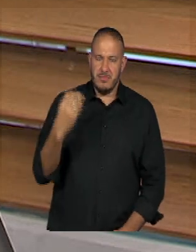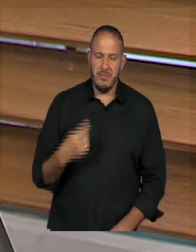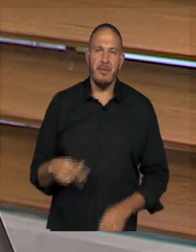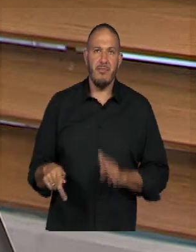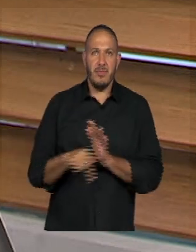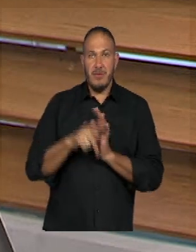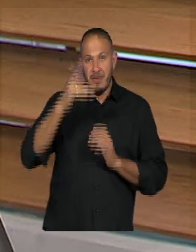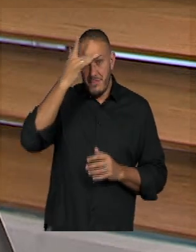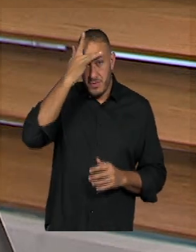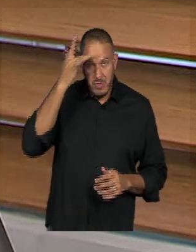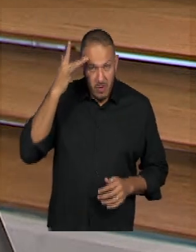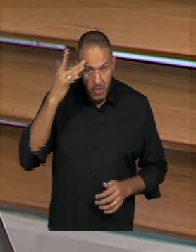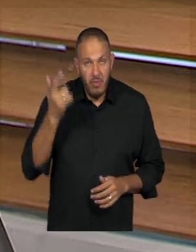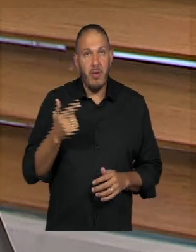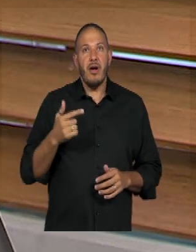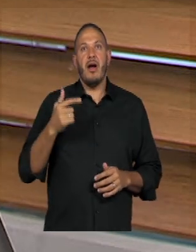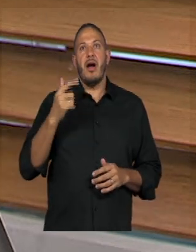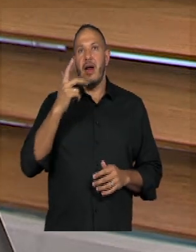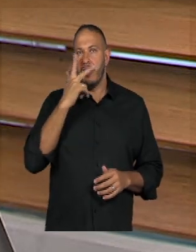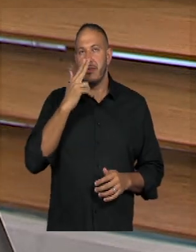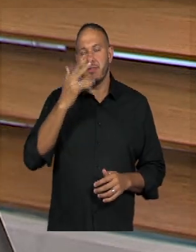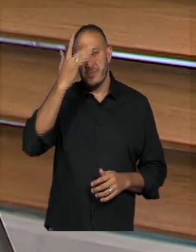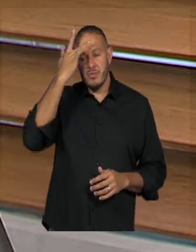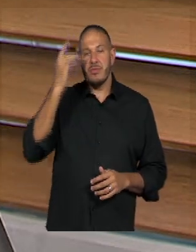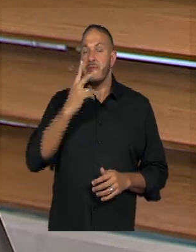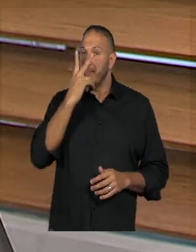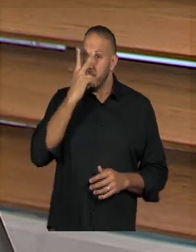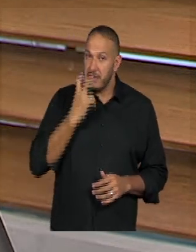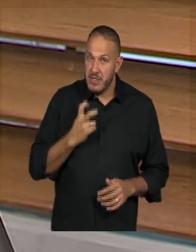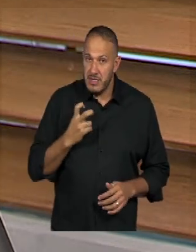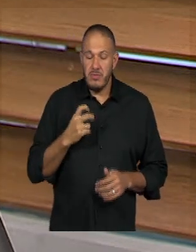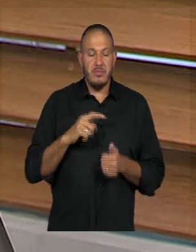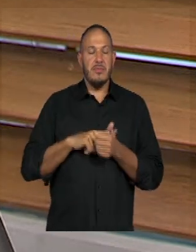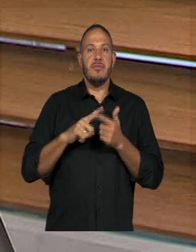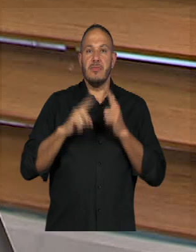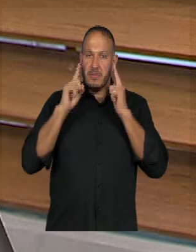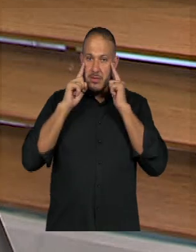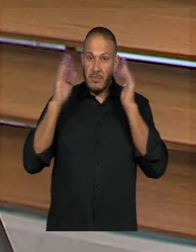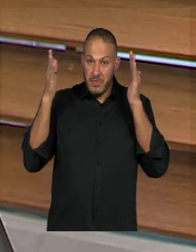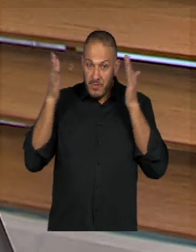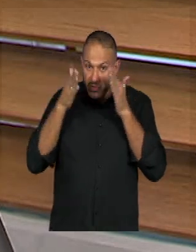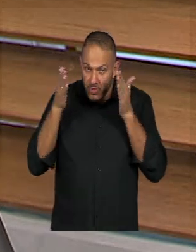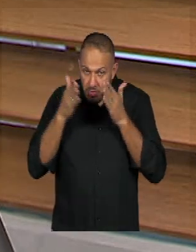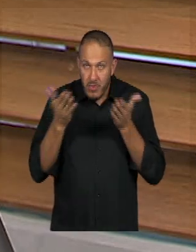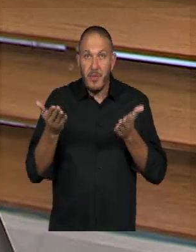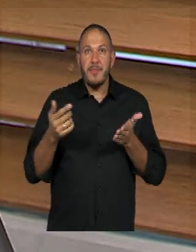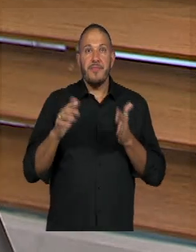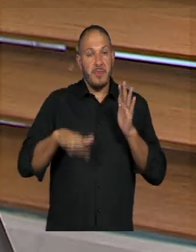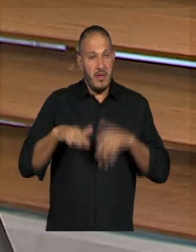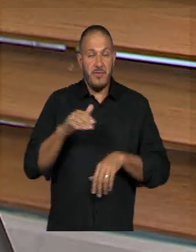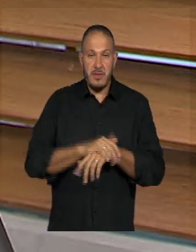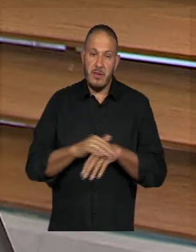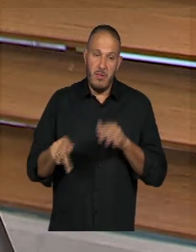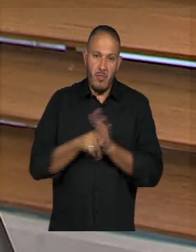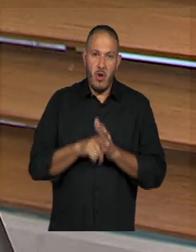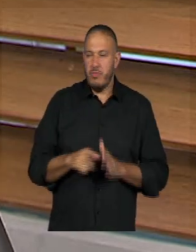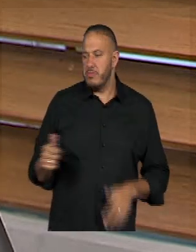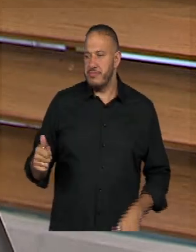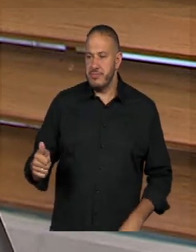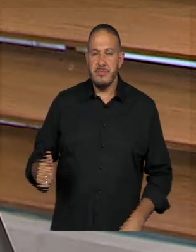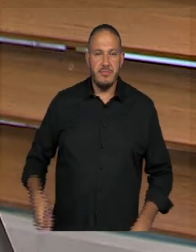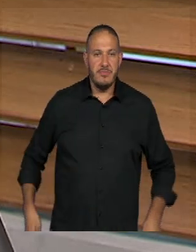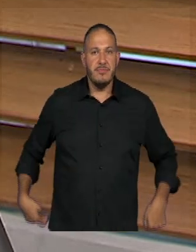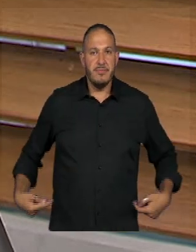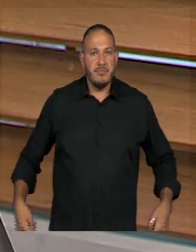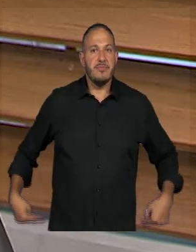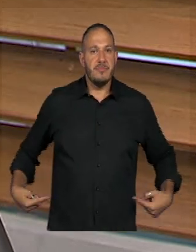quem tem problema de audição, para quem tem problema de visão. Nós temos os cadeirantes, né, que nós